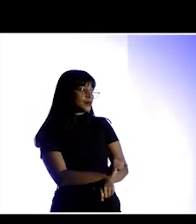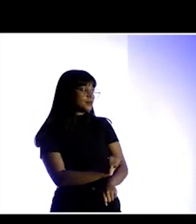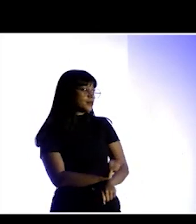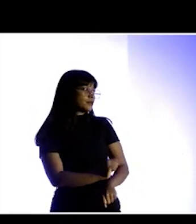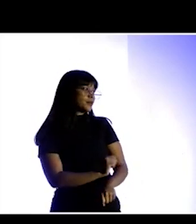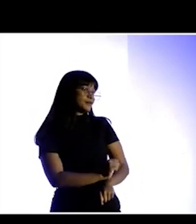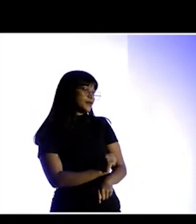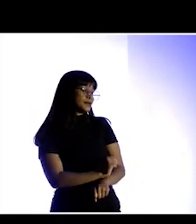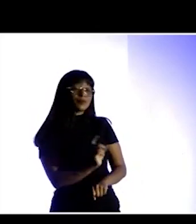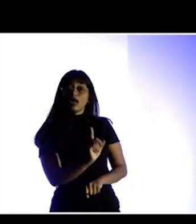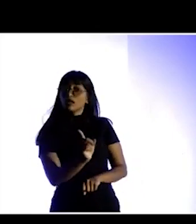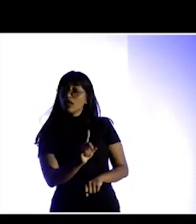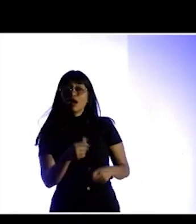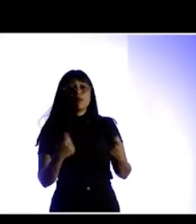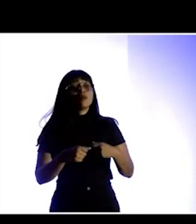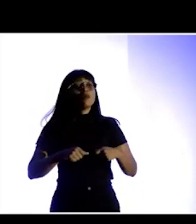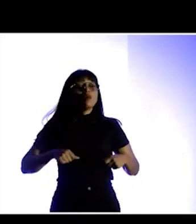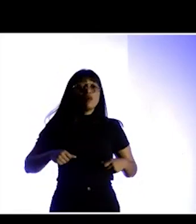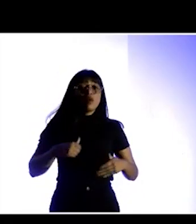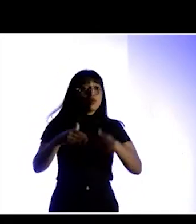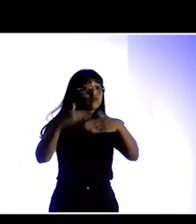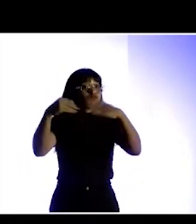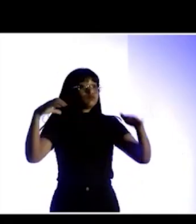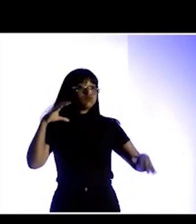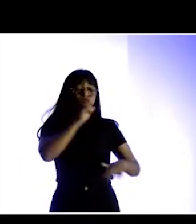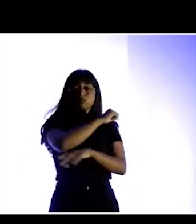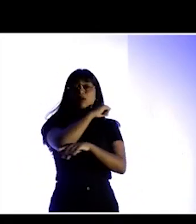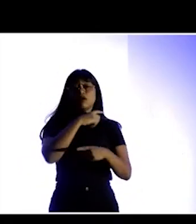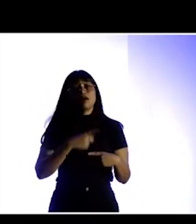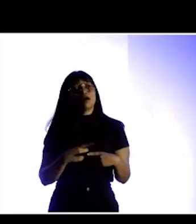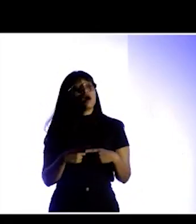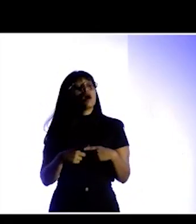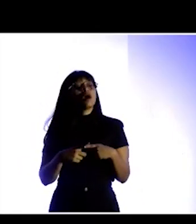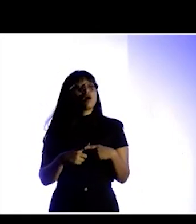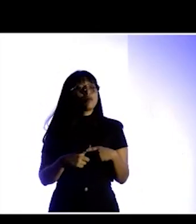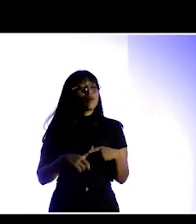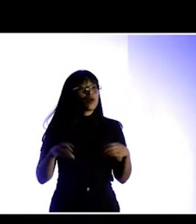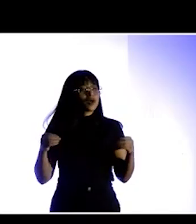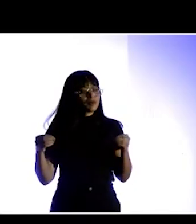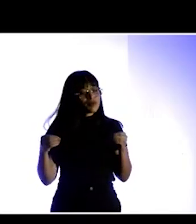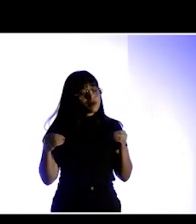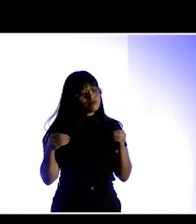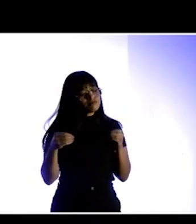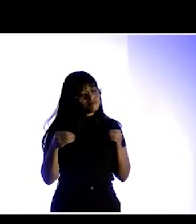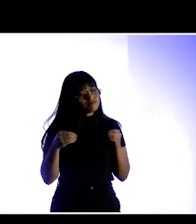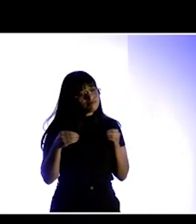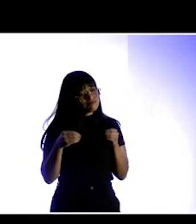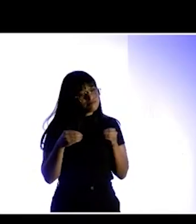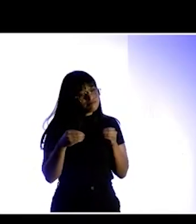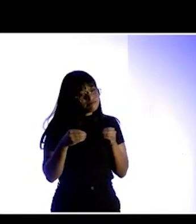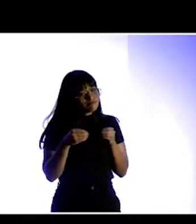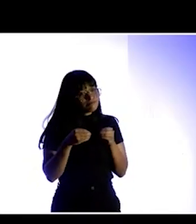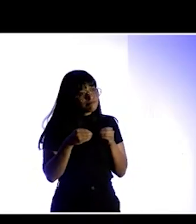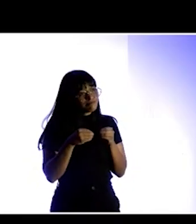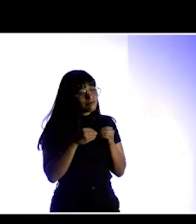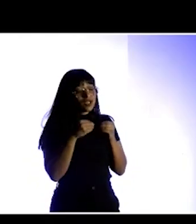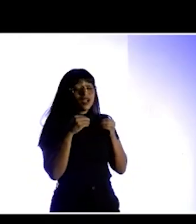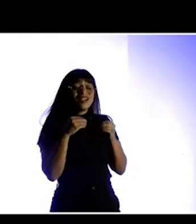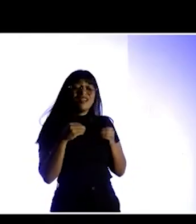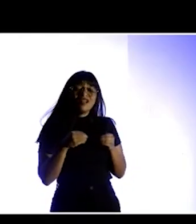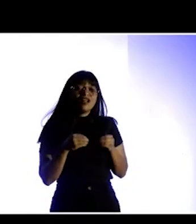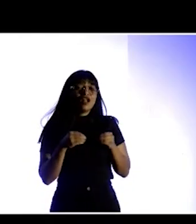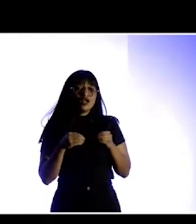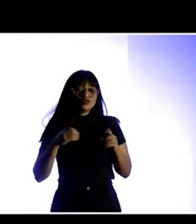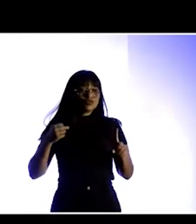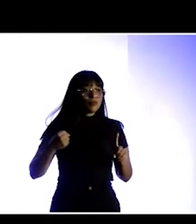gente precisa correr, porque cada vez mais a gente está chegando ali naquele ponto de não retorno, e aí